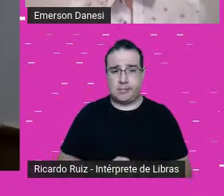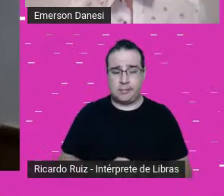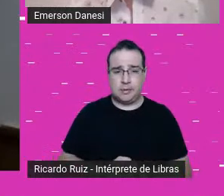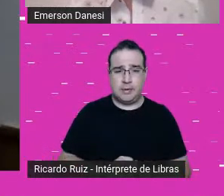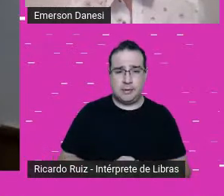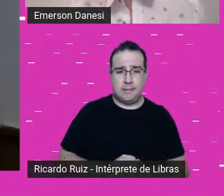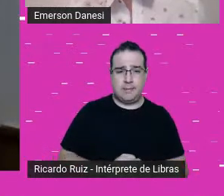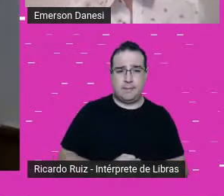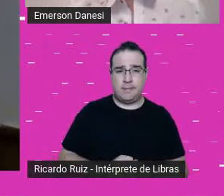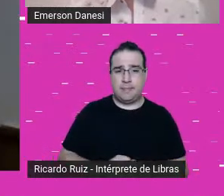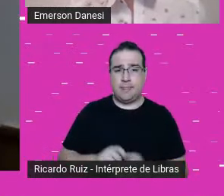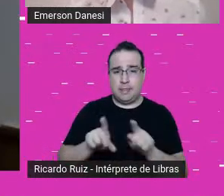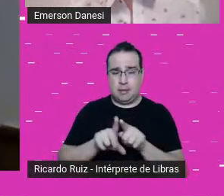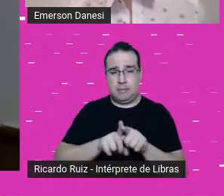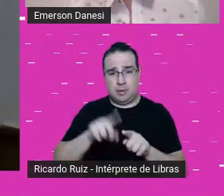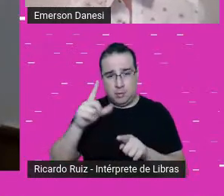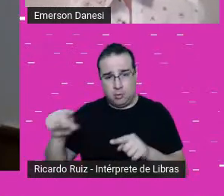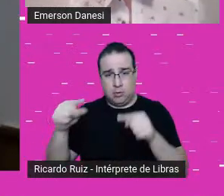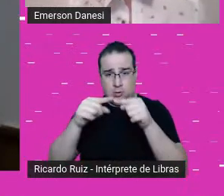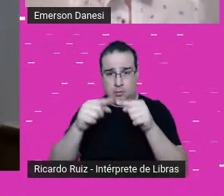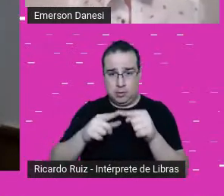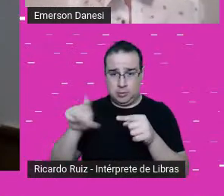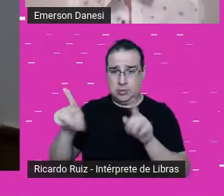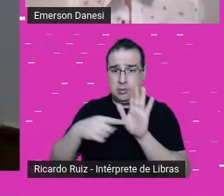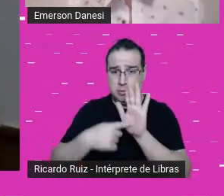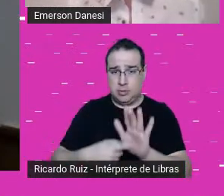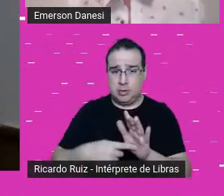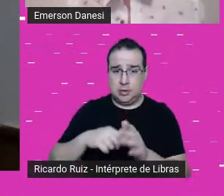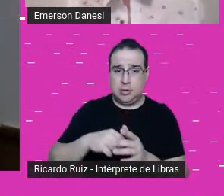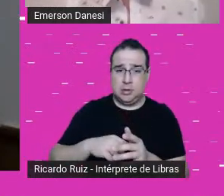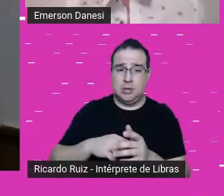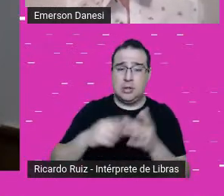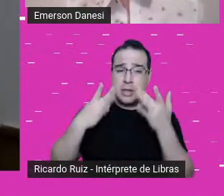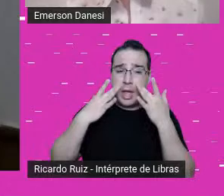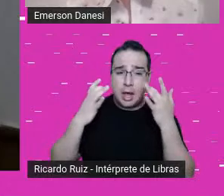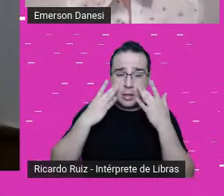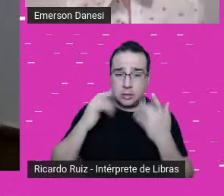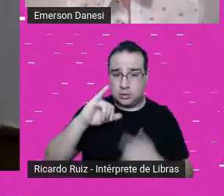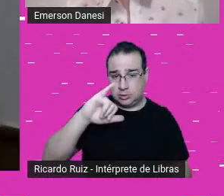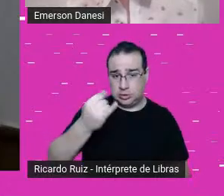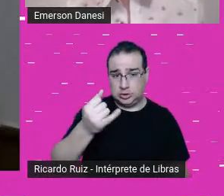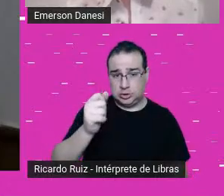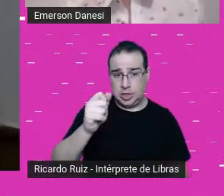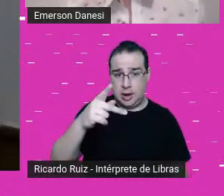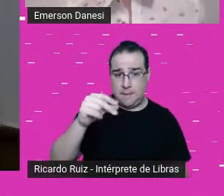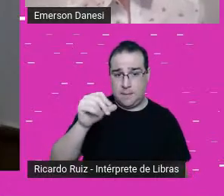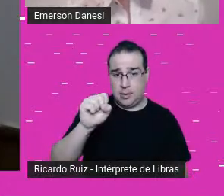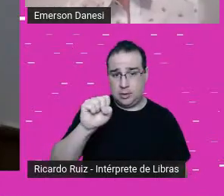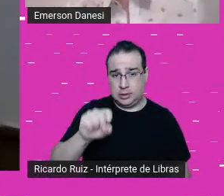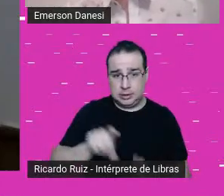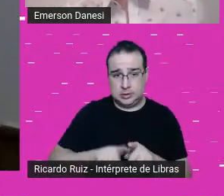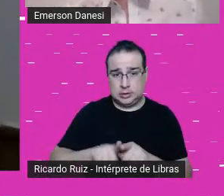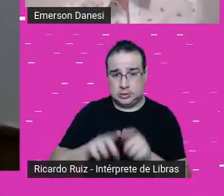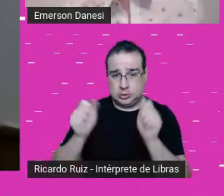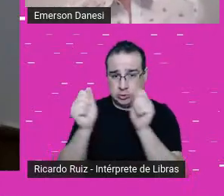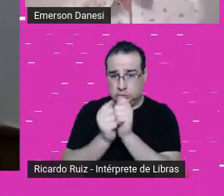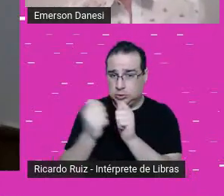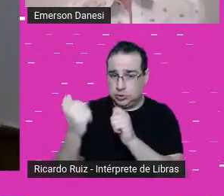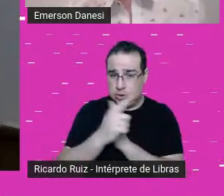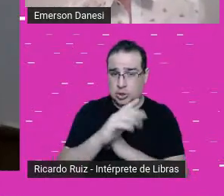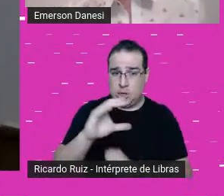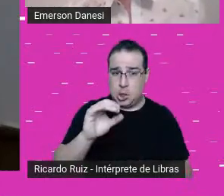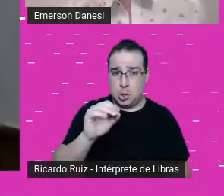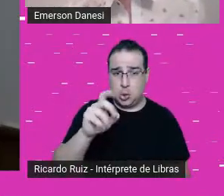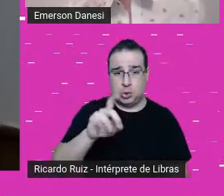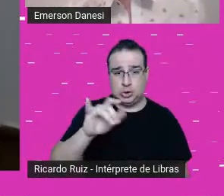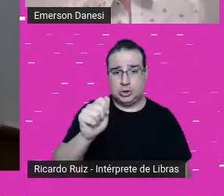do Kabuki e do teatro japonês. Na lateral, ao invés de coxia, lembra? Tinha